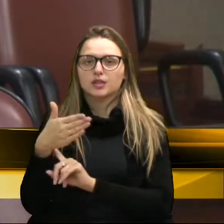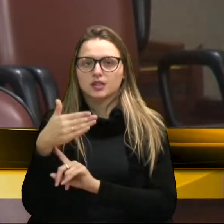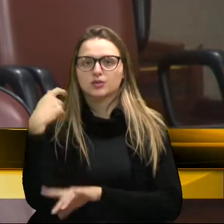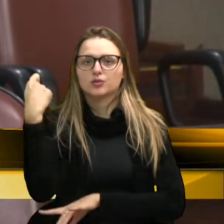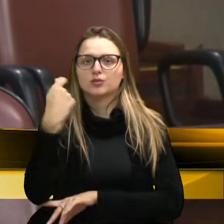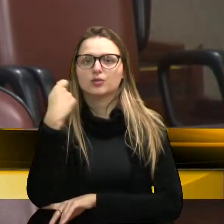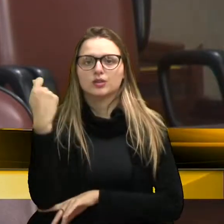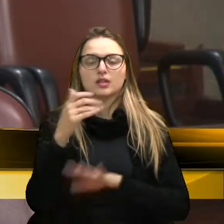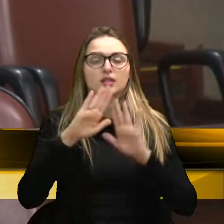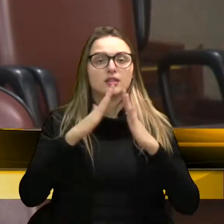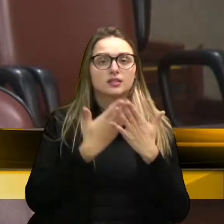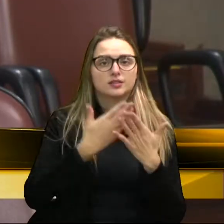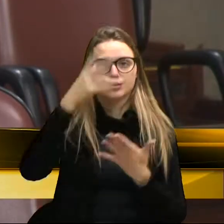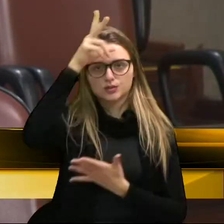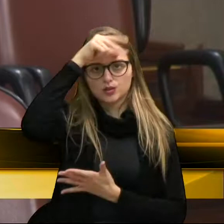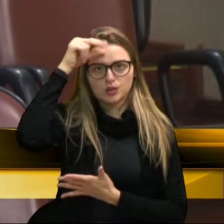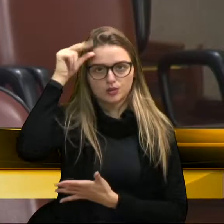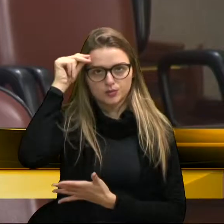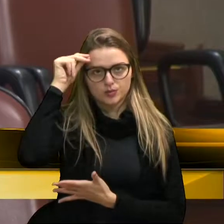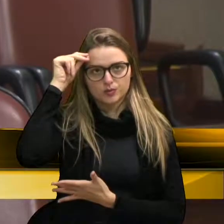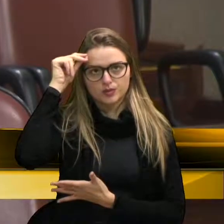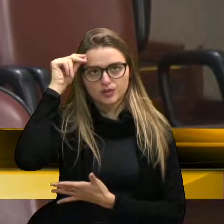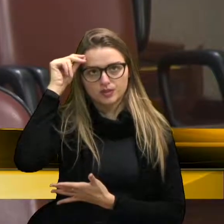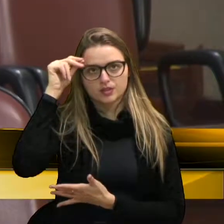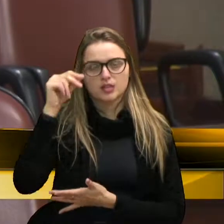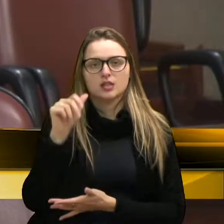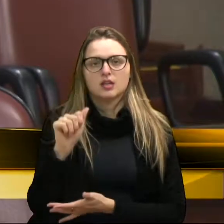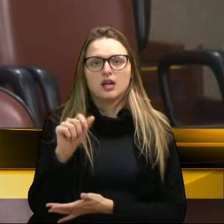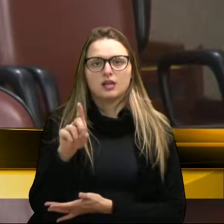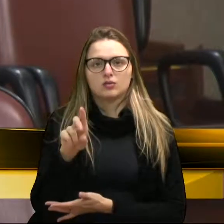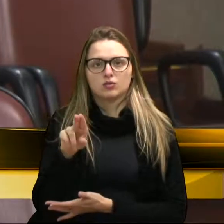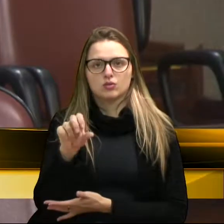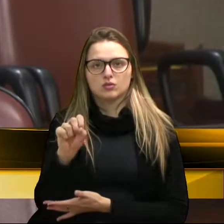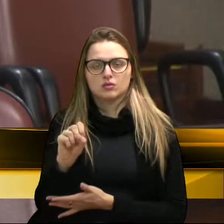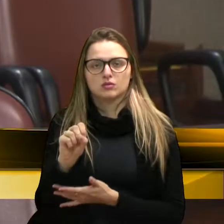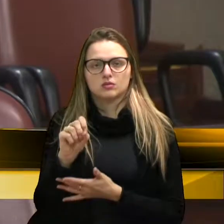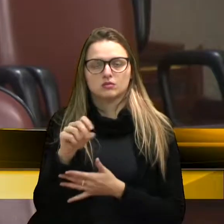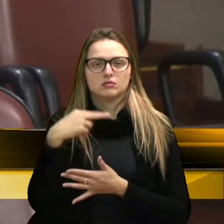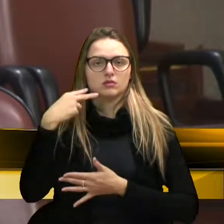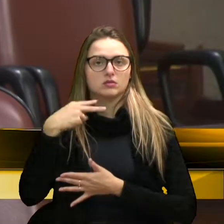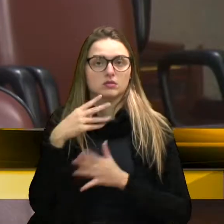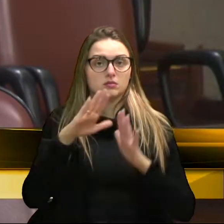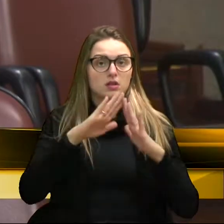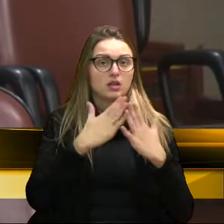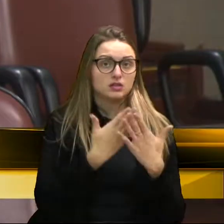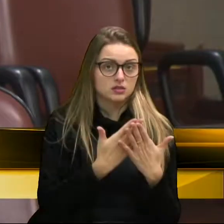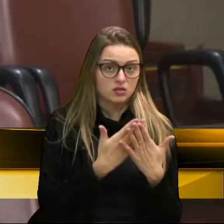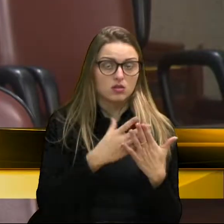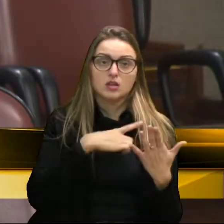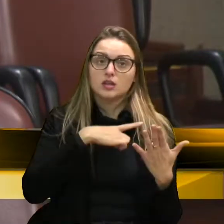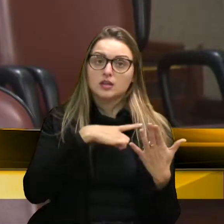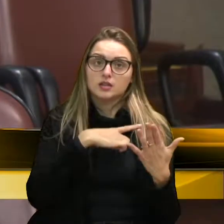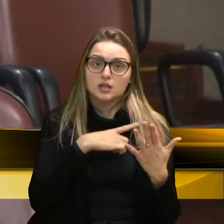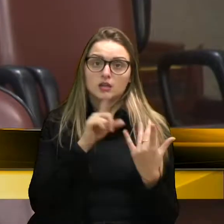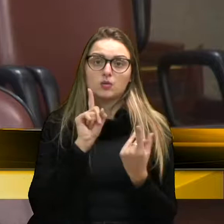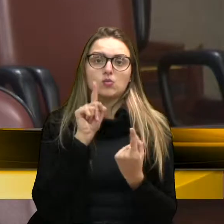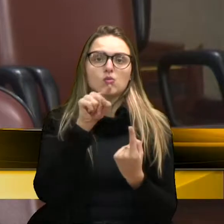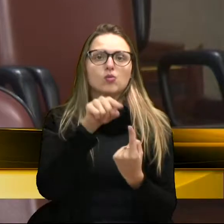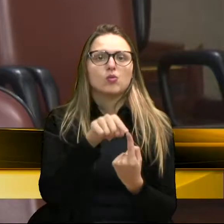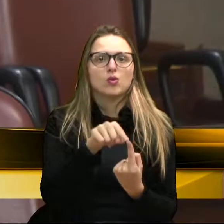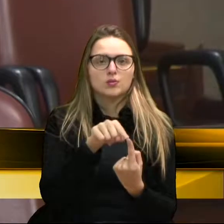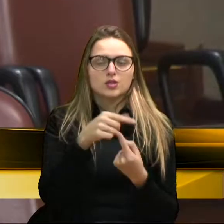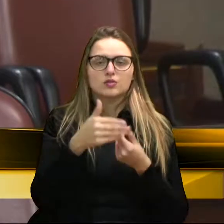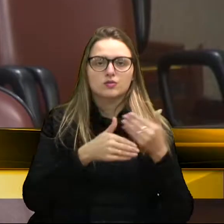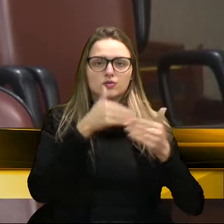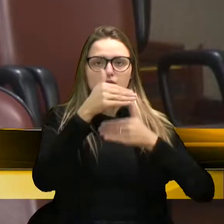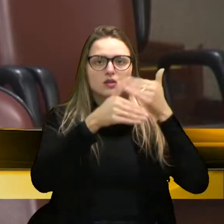escolas municipais. Aduz o parlamentar, na exposição de motivos, que a escola tem como um de seus objetivos